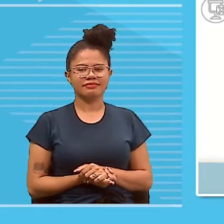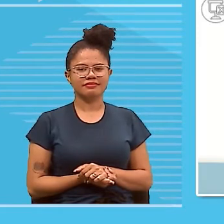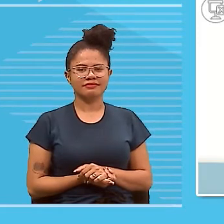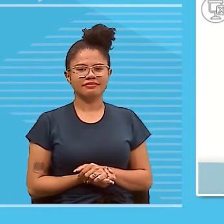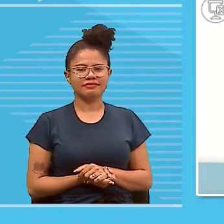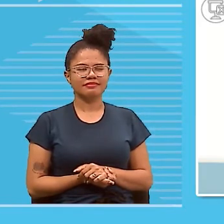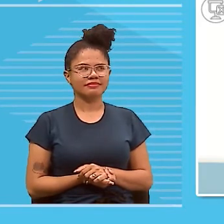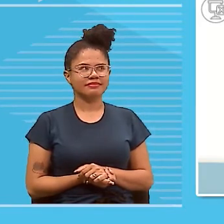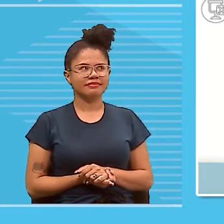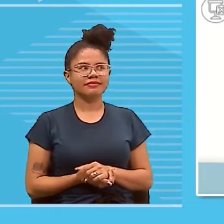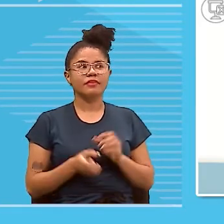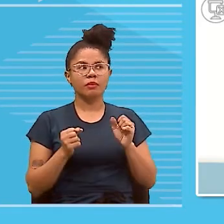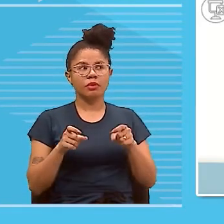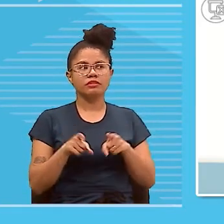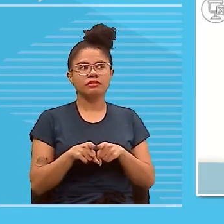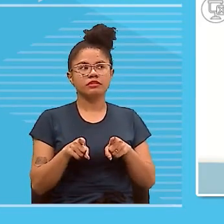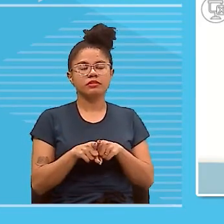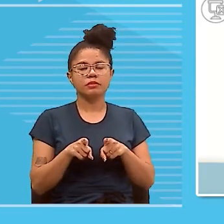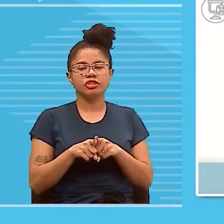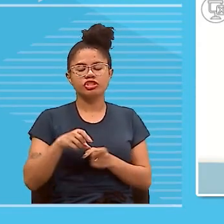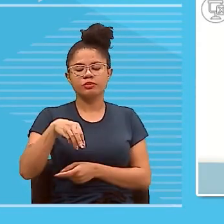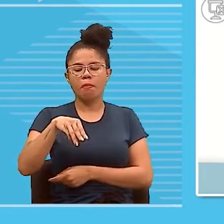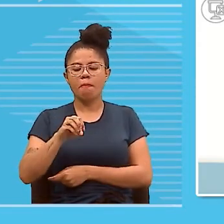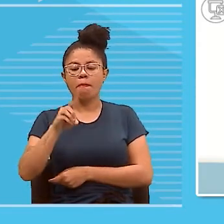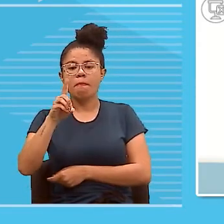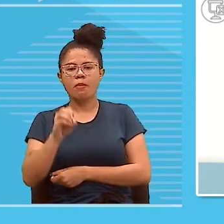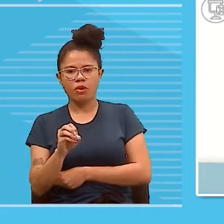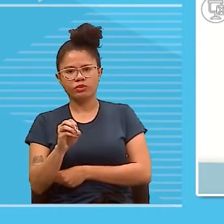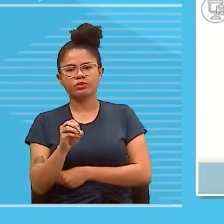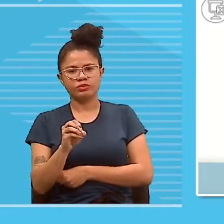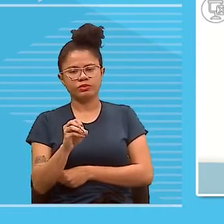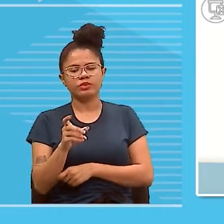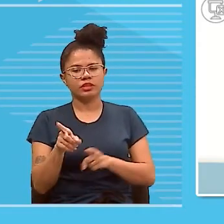a gente pode chamar também de modalizadores tá mobilizadores